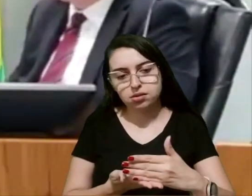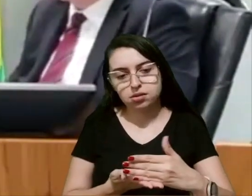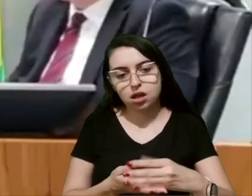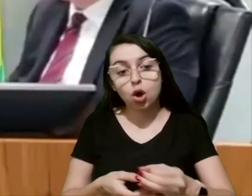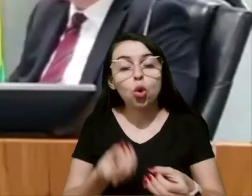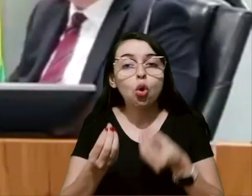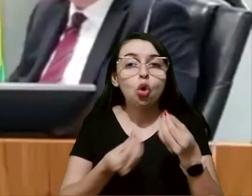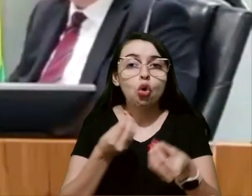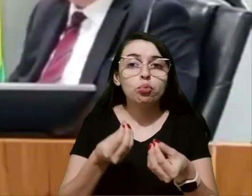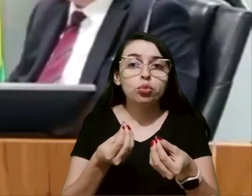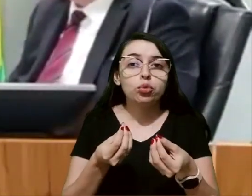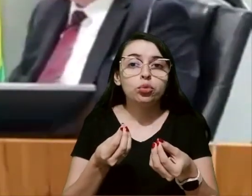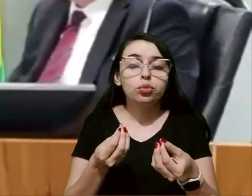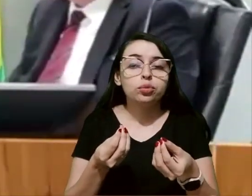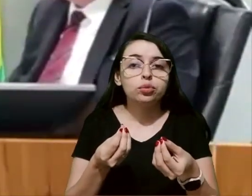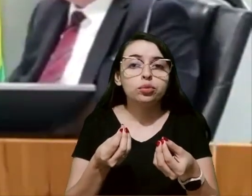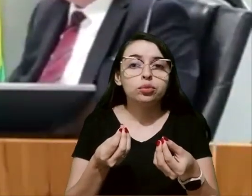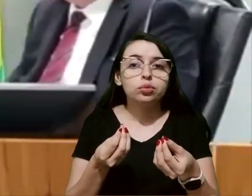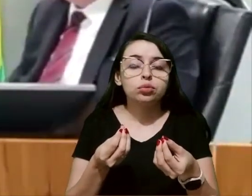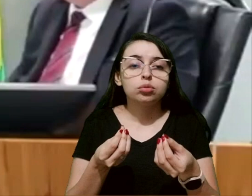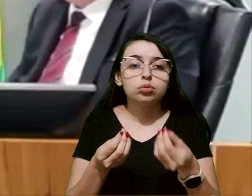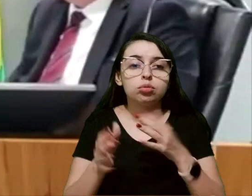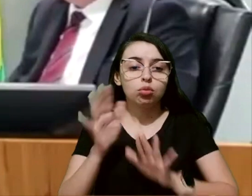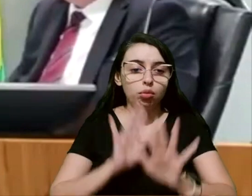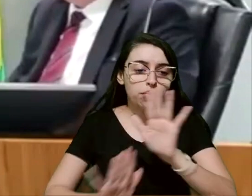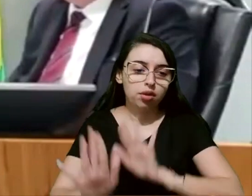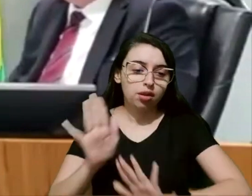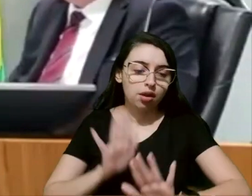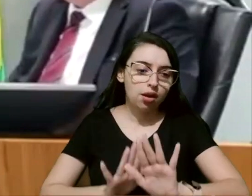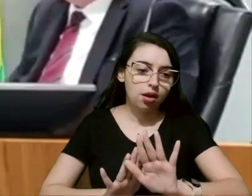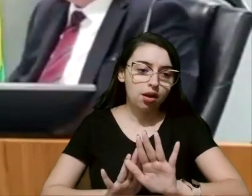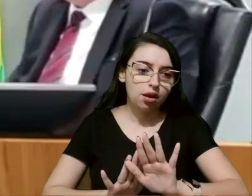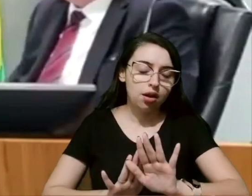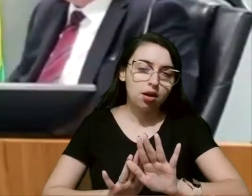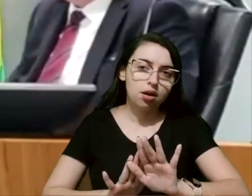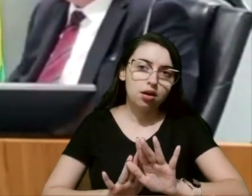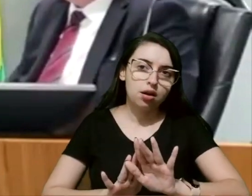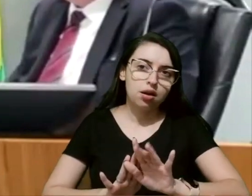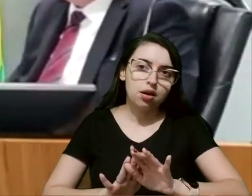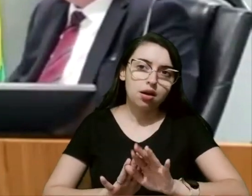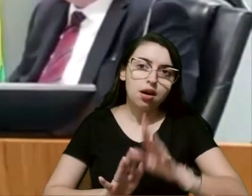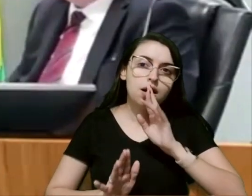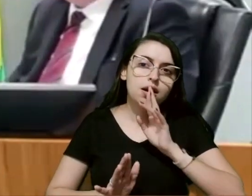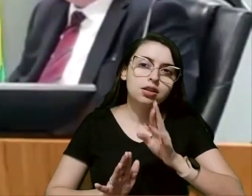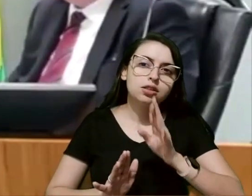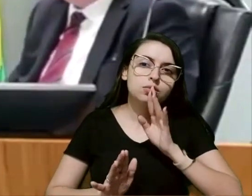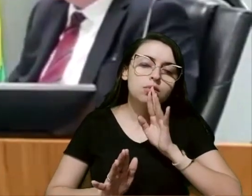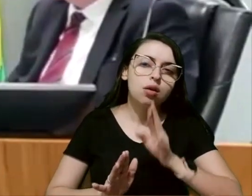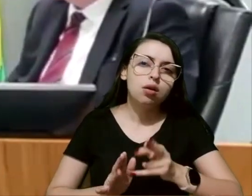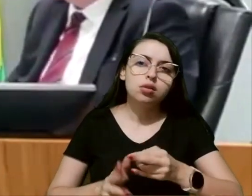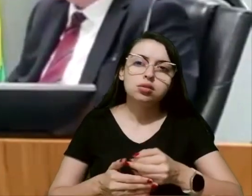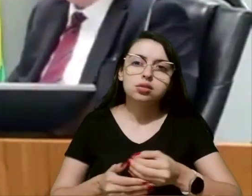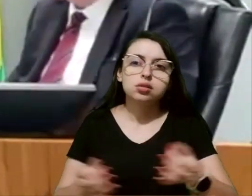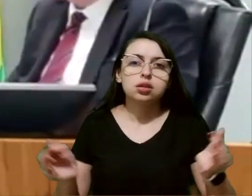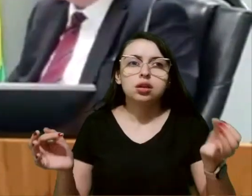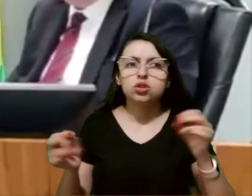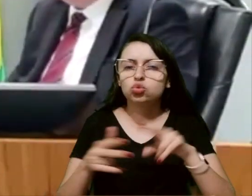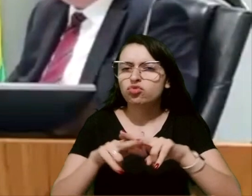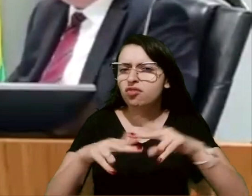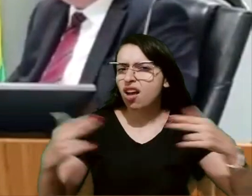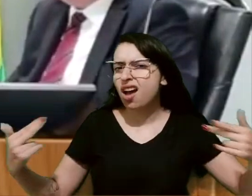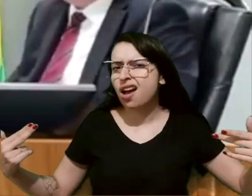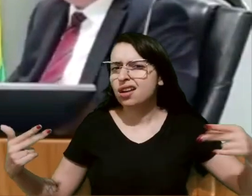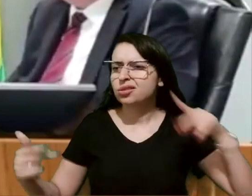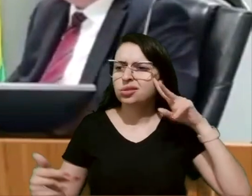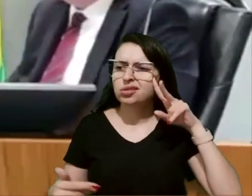se desenvolve, e como nessa discussão a gente tem que preservar a possibilidade de esgotamento de todos os pontos